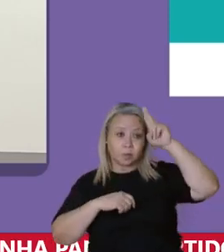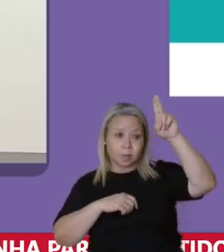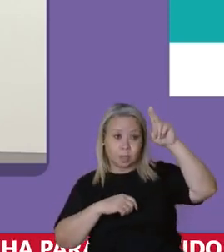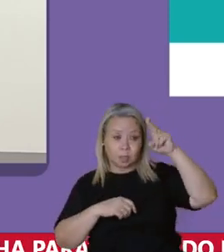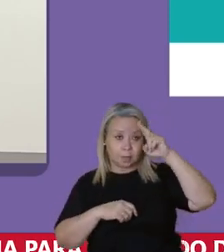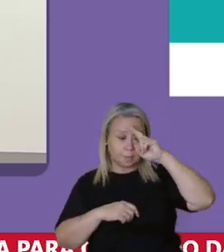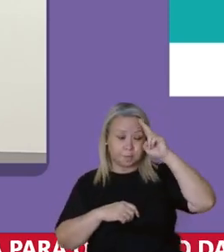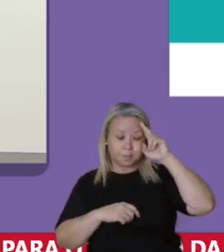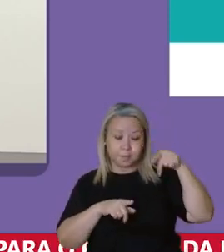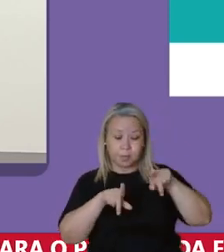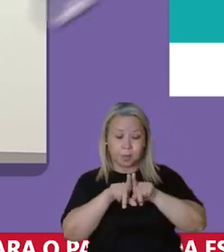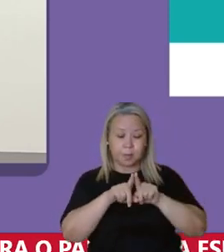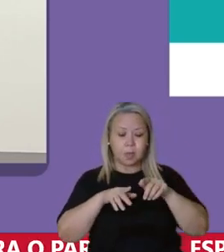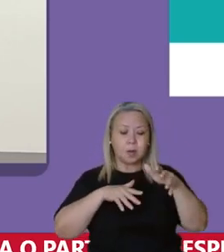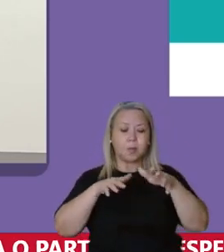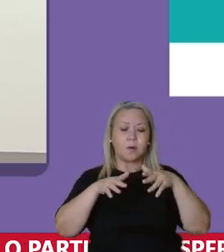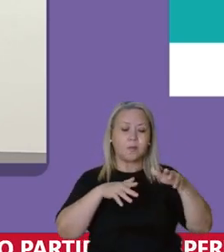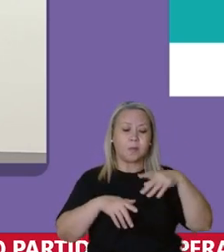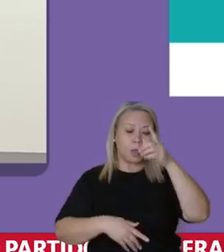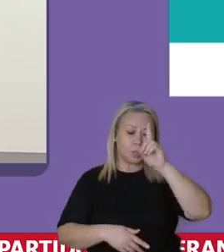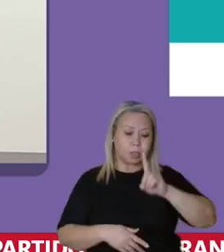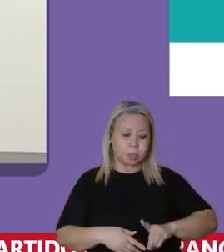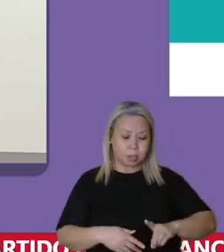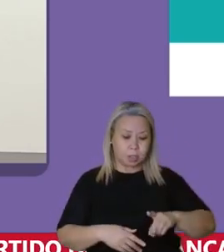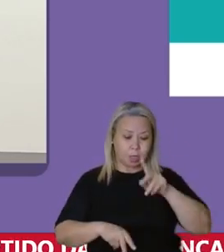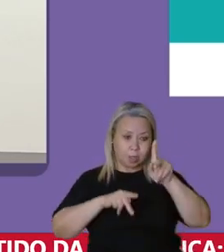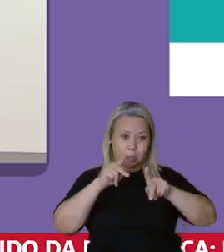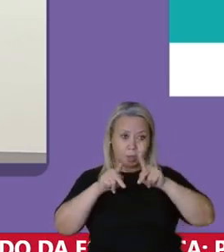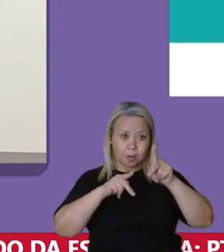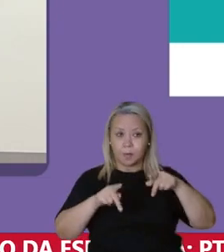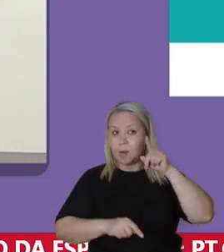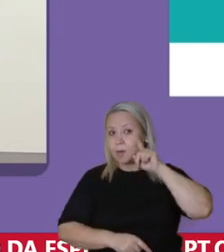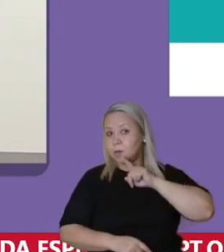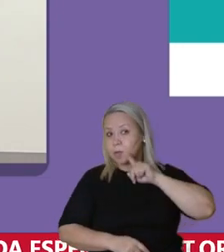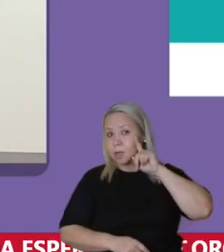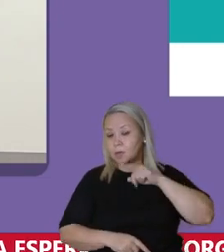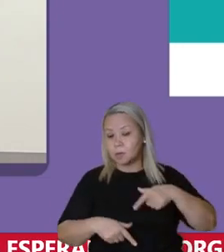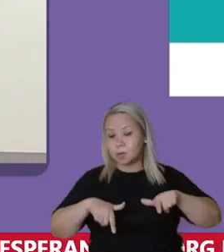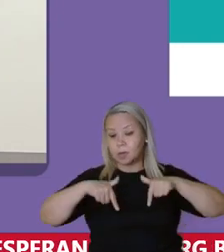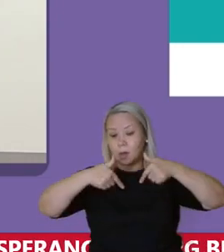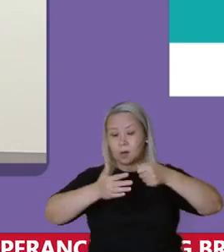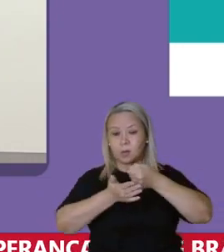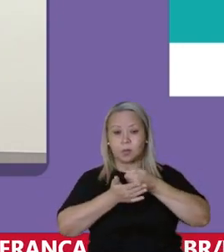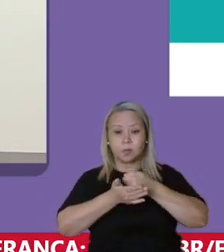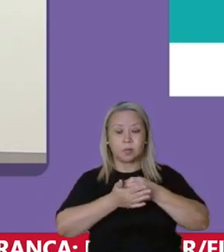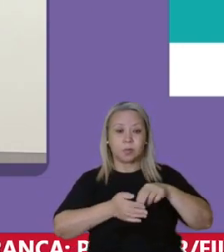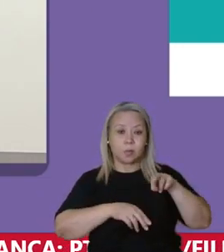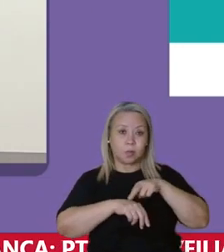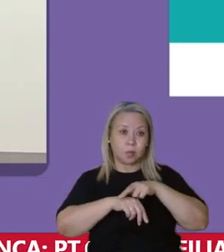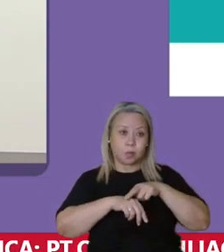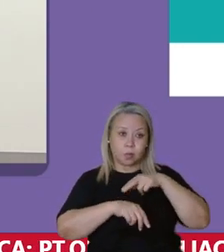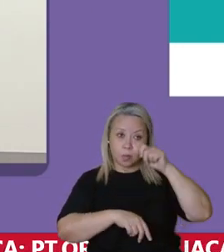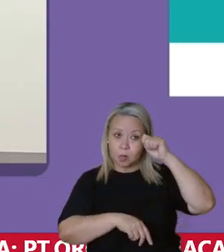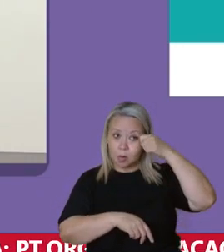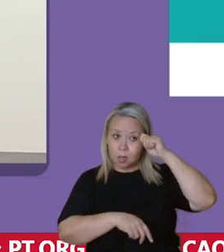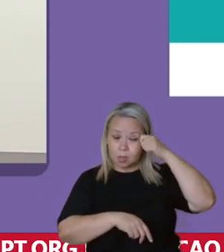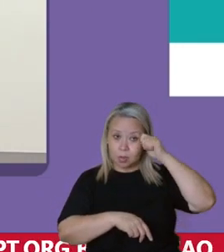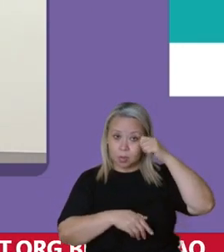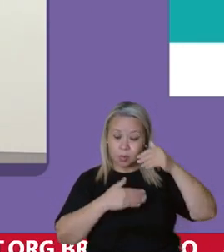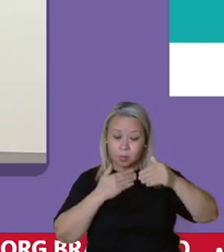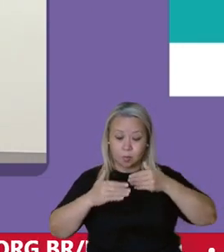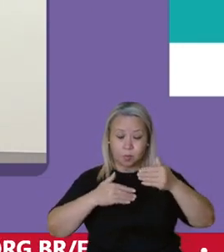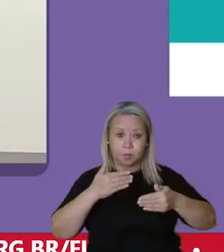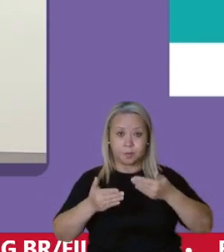juntamente com o movimento de direitos civis nos Estados Unidos, na luta contra o racismo, no